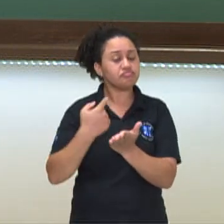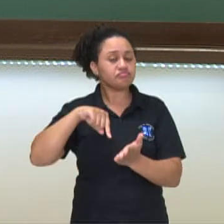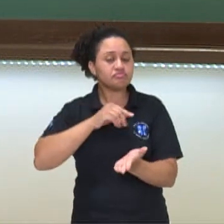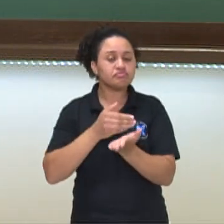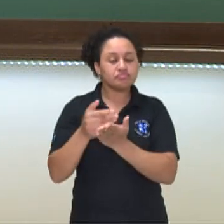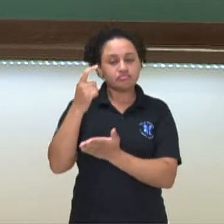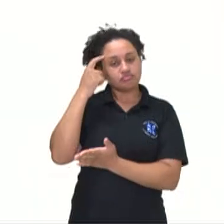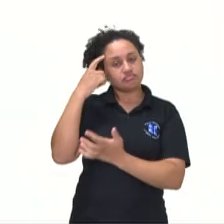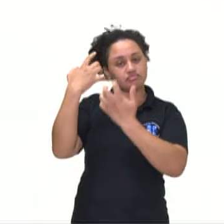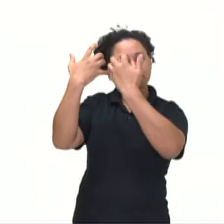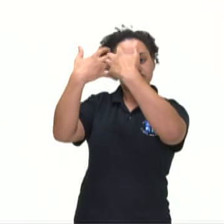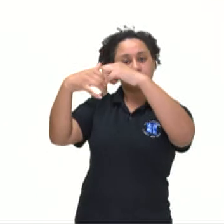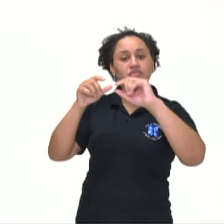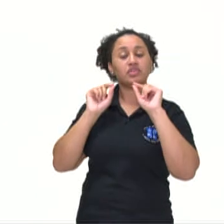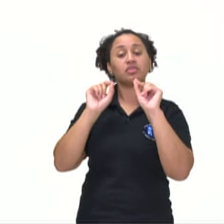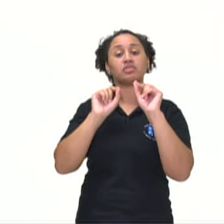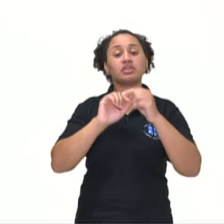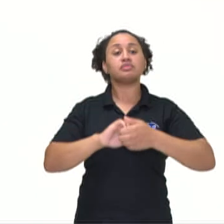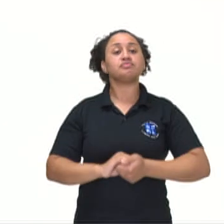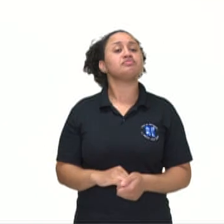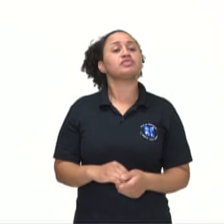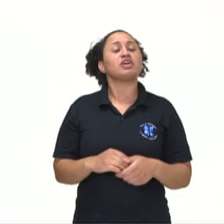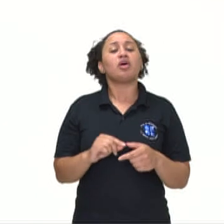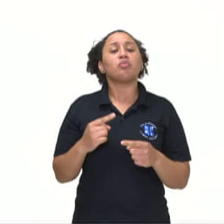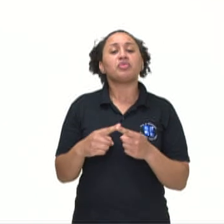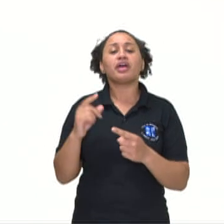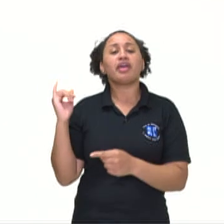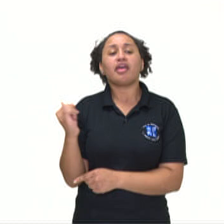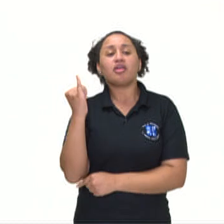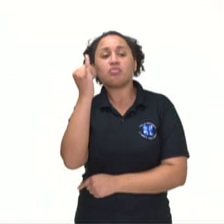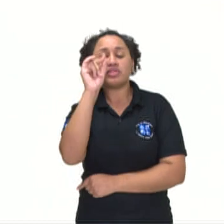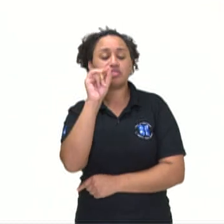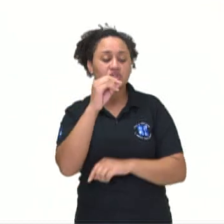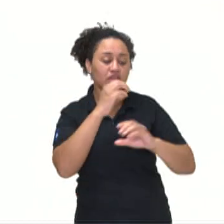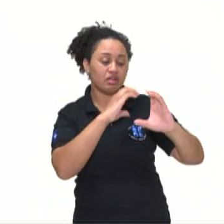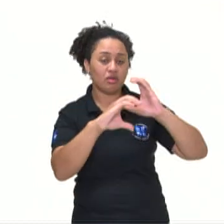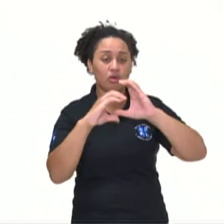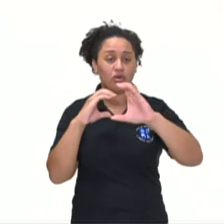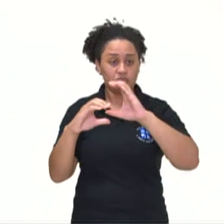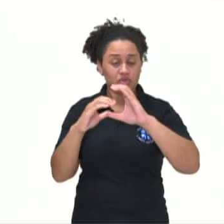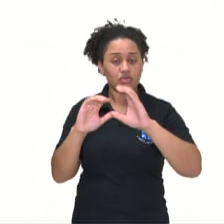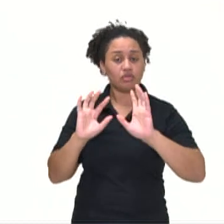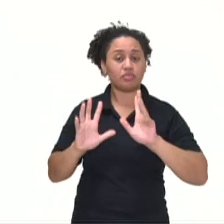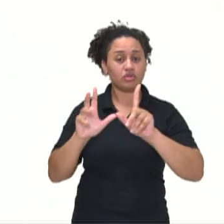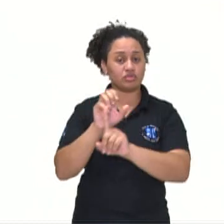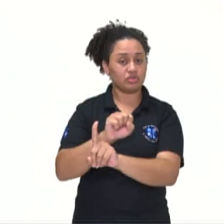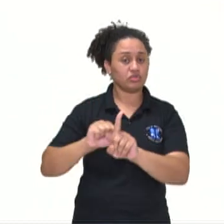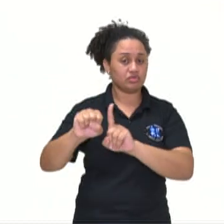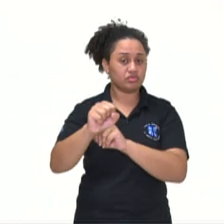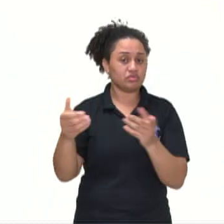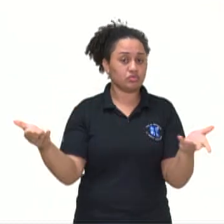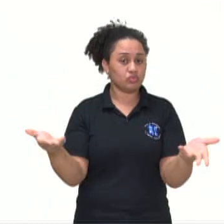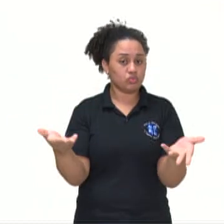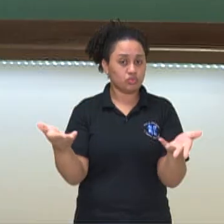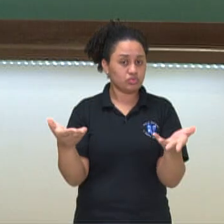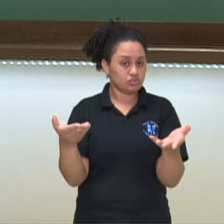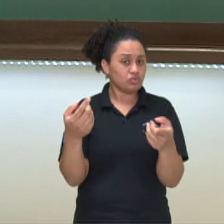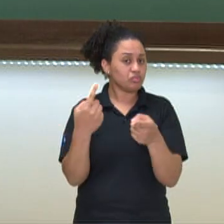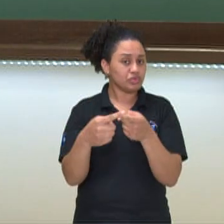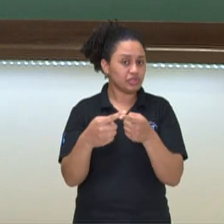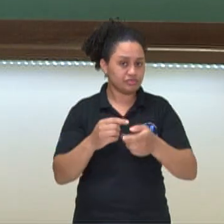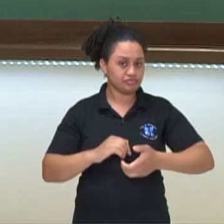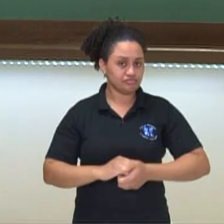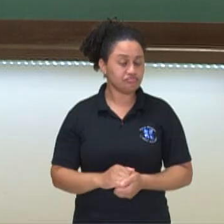aqui sobre qual é a importância dos meios de comunicação para a sociedade atual. Afinal de contas,